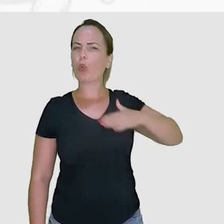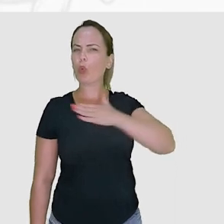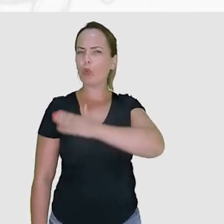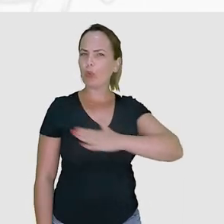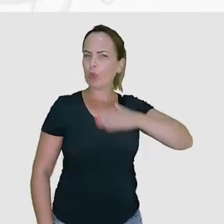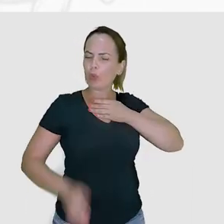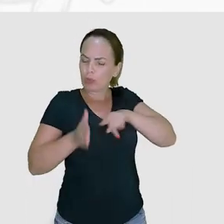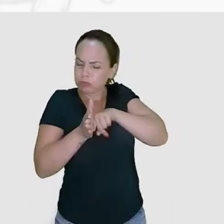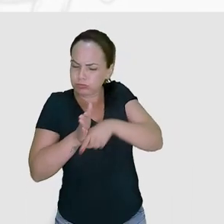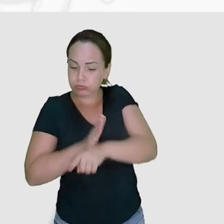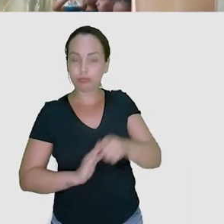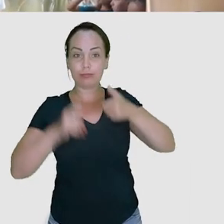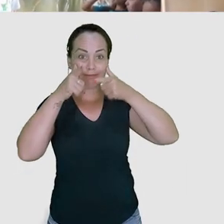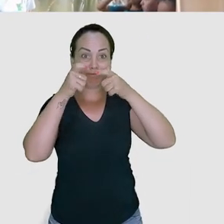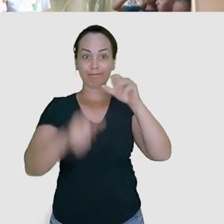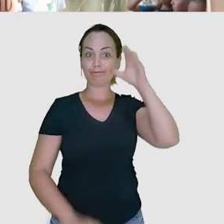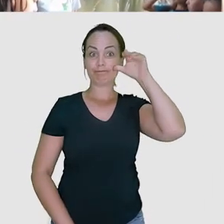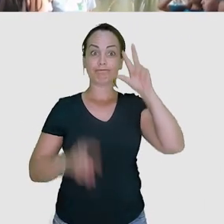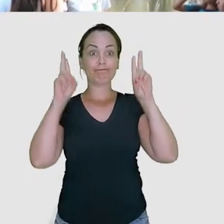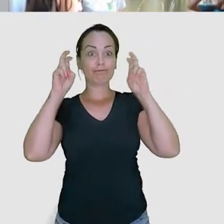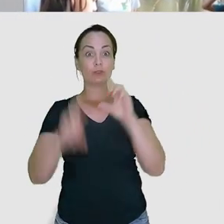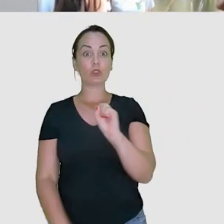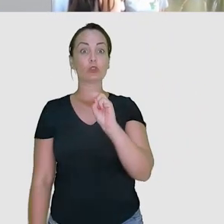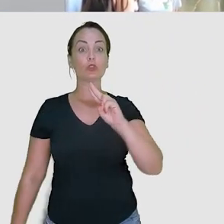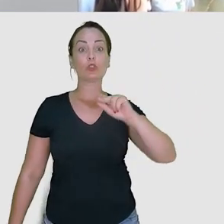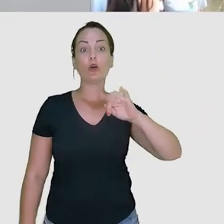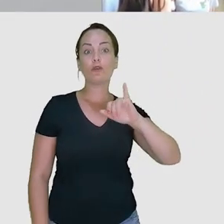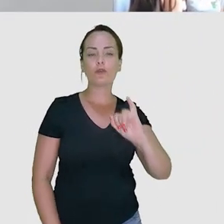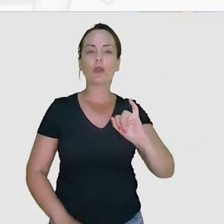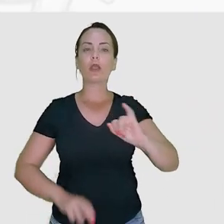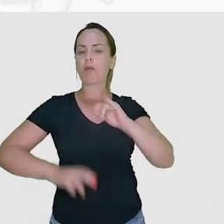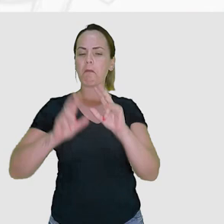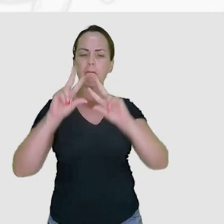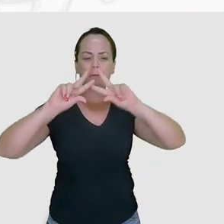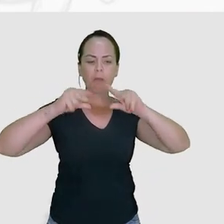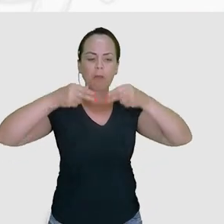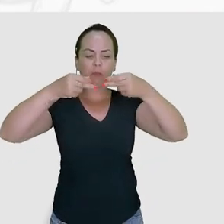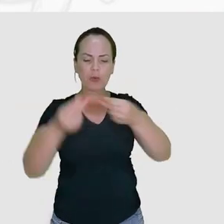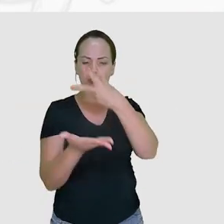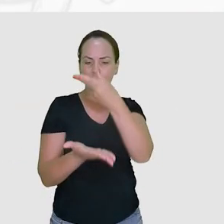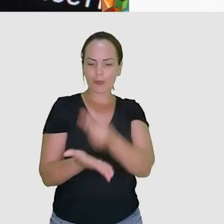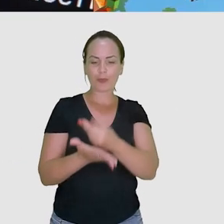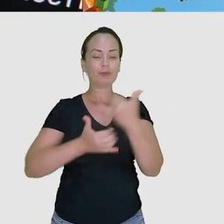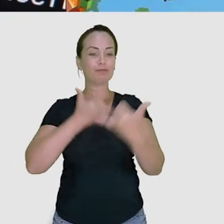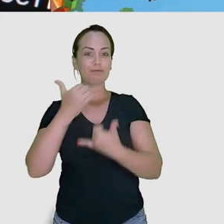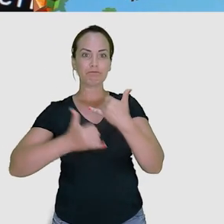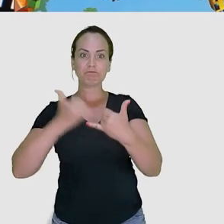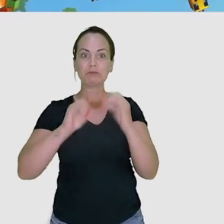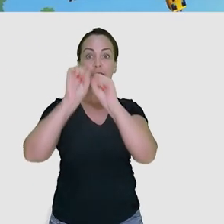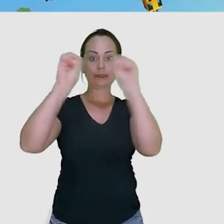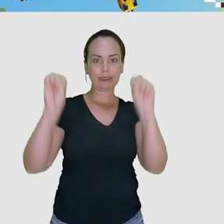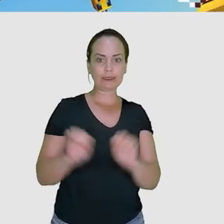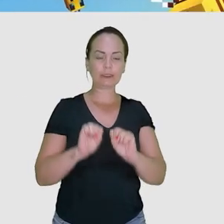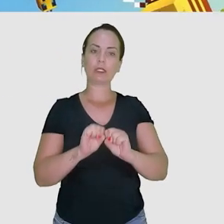variados. Aficionados são aqueles que gostam muito de uma coisa, têm interesse e curiosidade sobre um assunto. Software são programas,